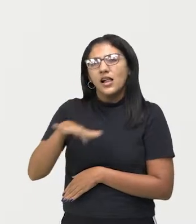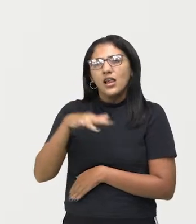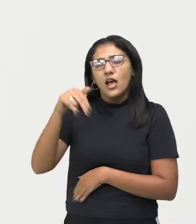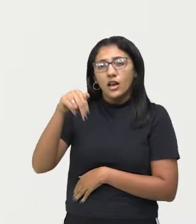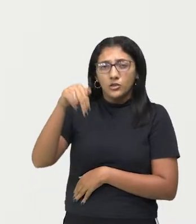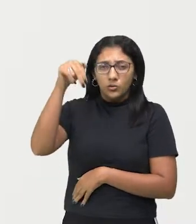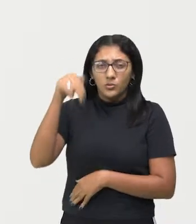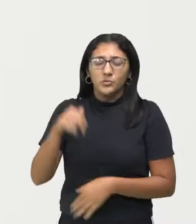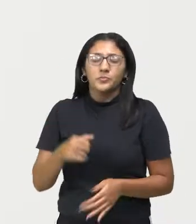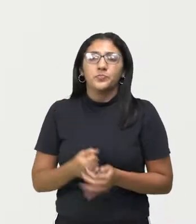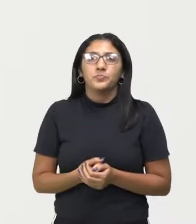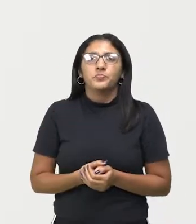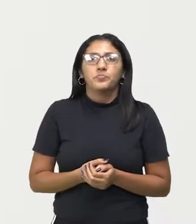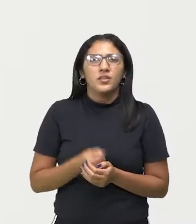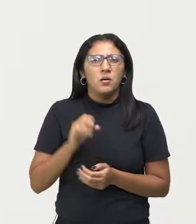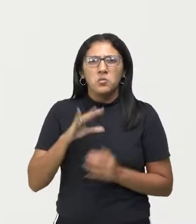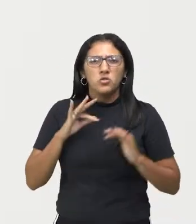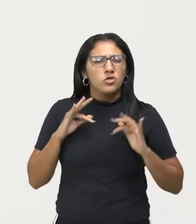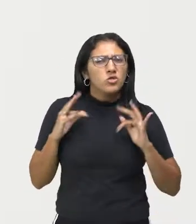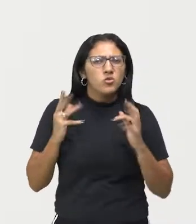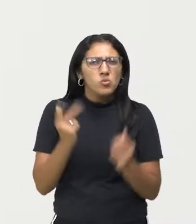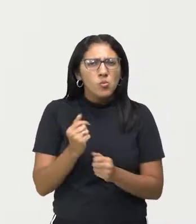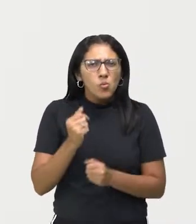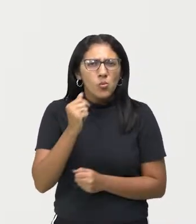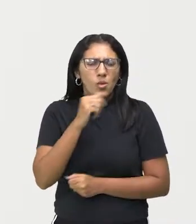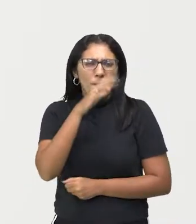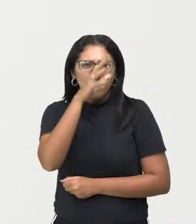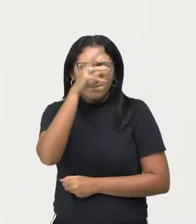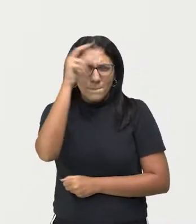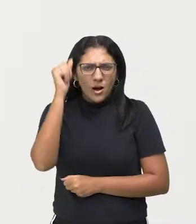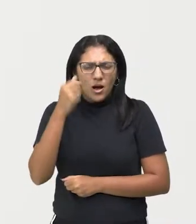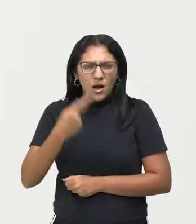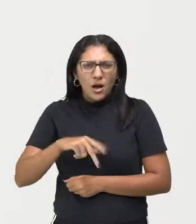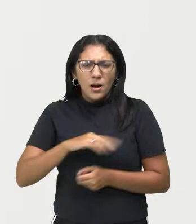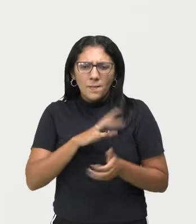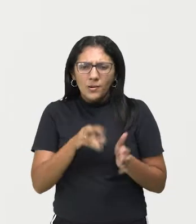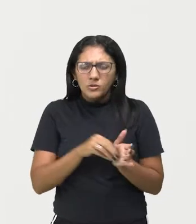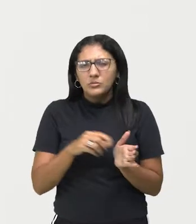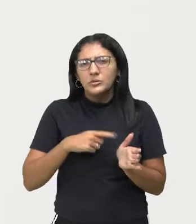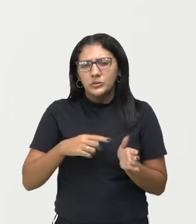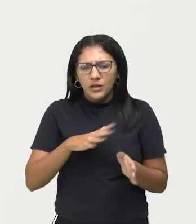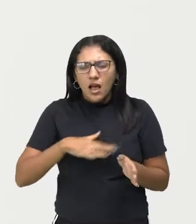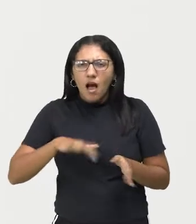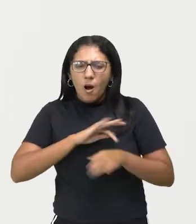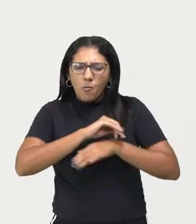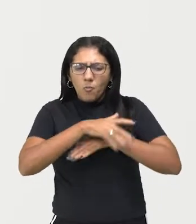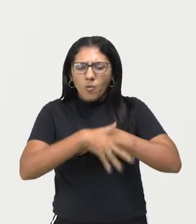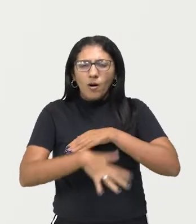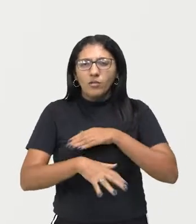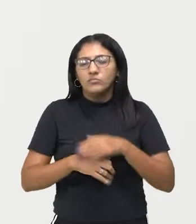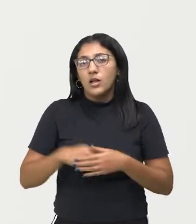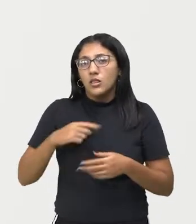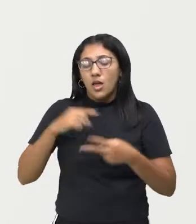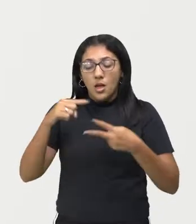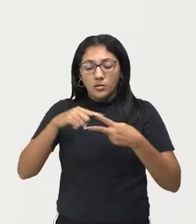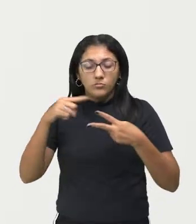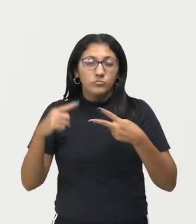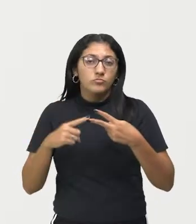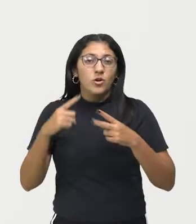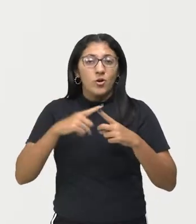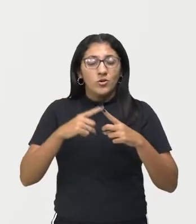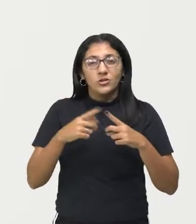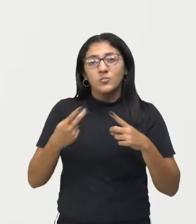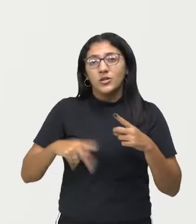Então, não é toda a Amazônia que possui essa declividade. Há essas duas regiões na